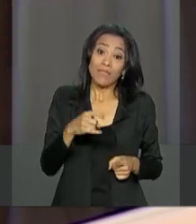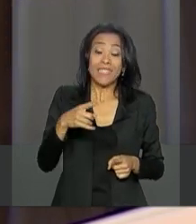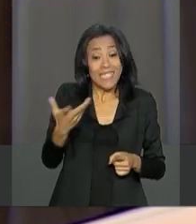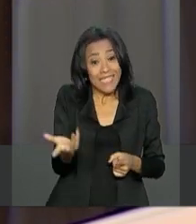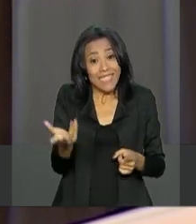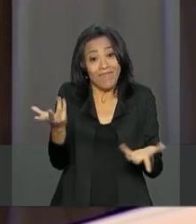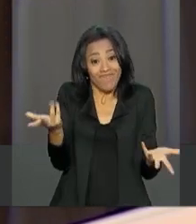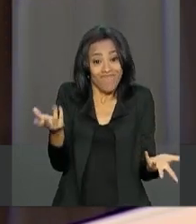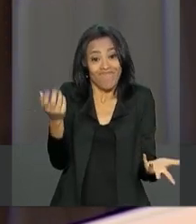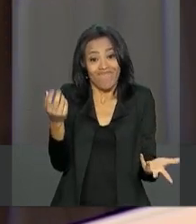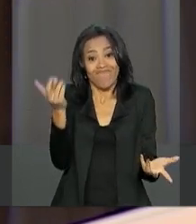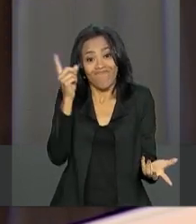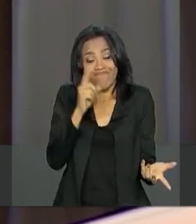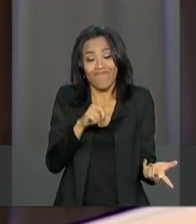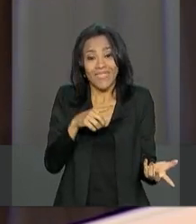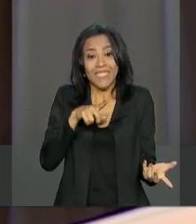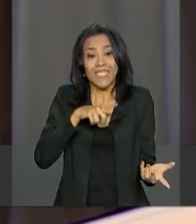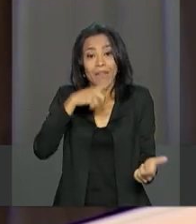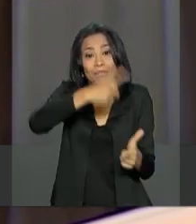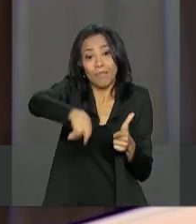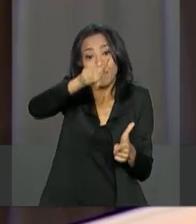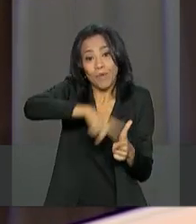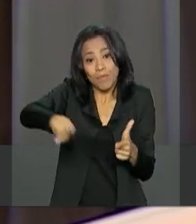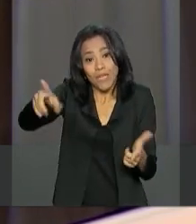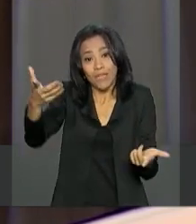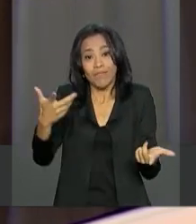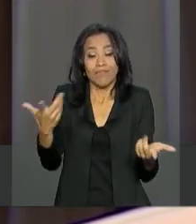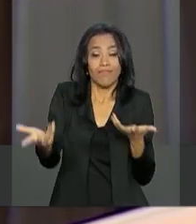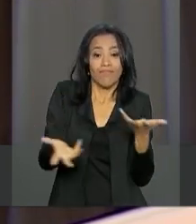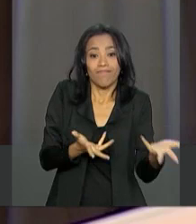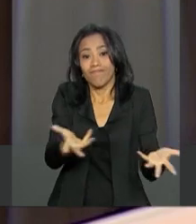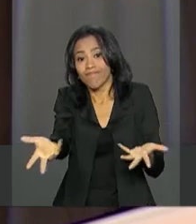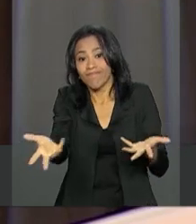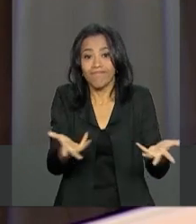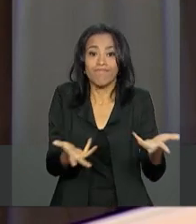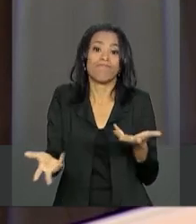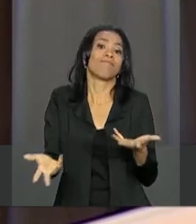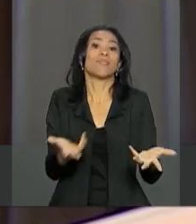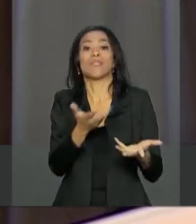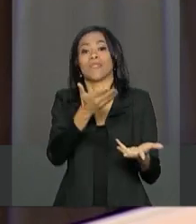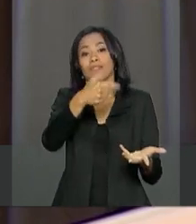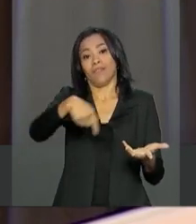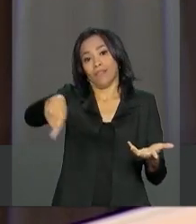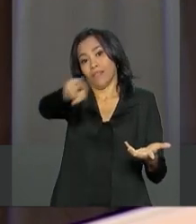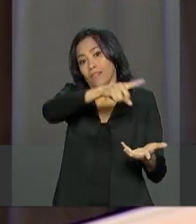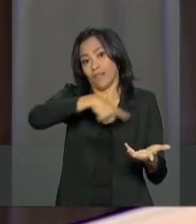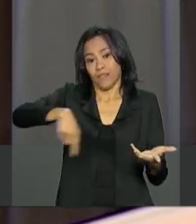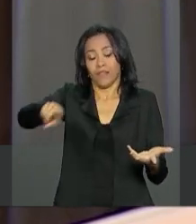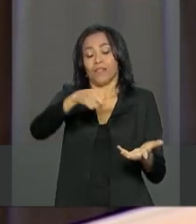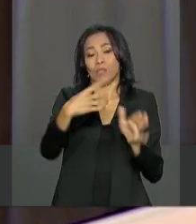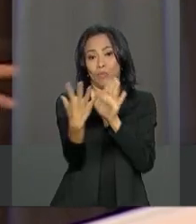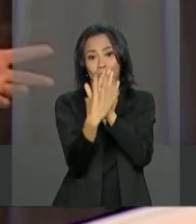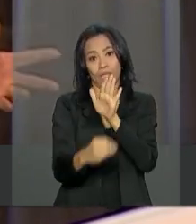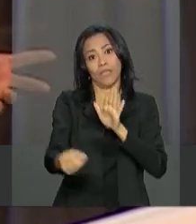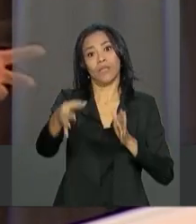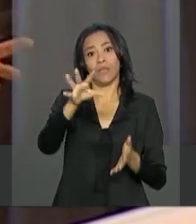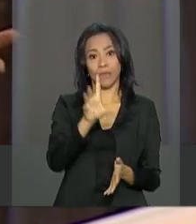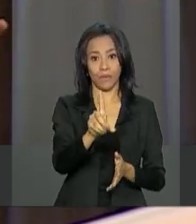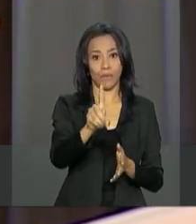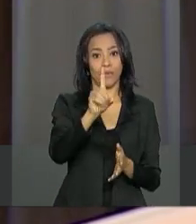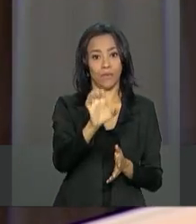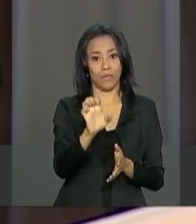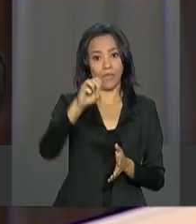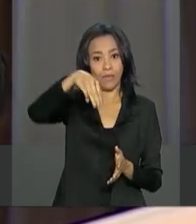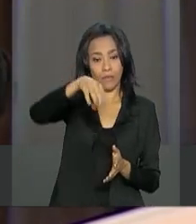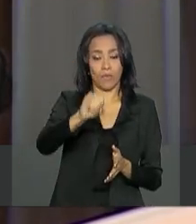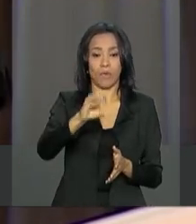a democracia, sob pena de vulnerarmos a participação das várias correntes de pensamento e das várias correntes de interesses